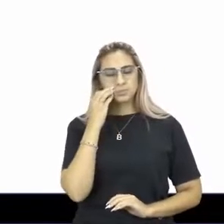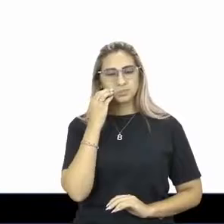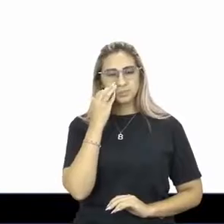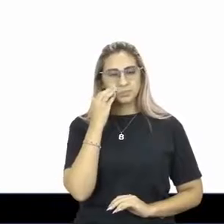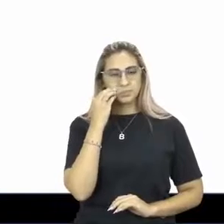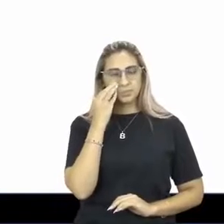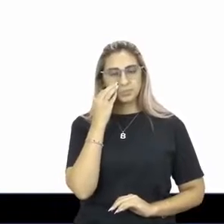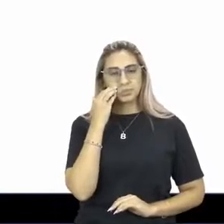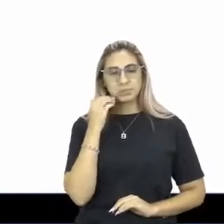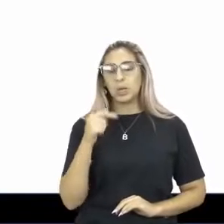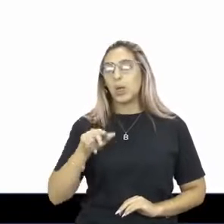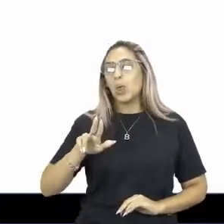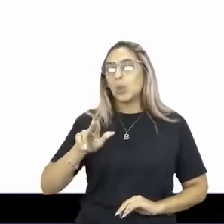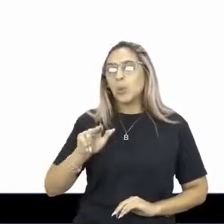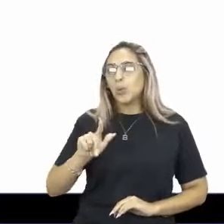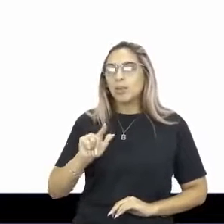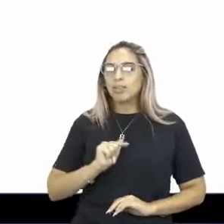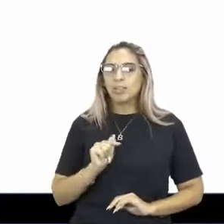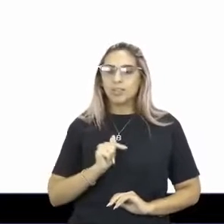que nunca teve